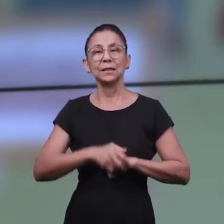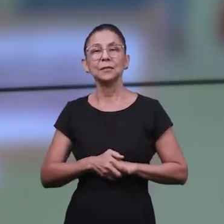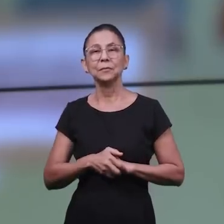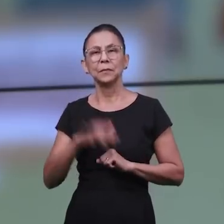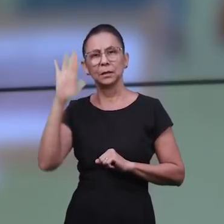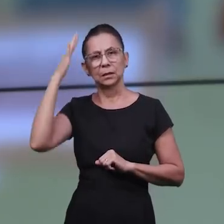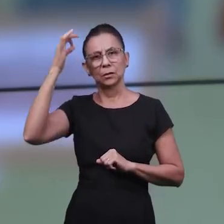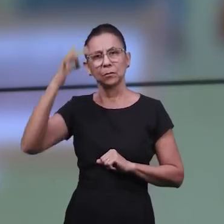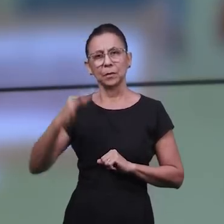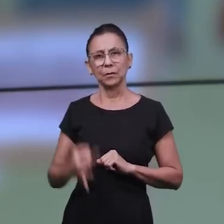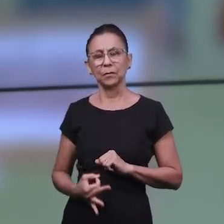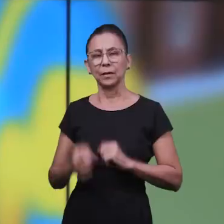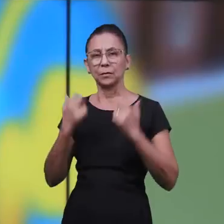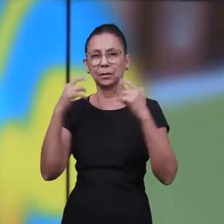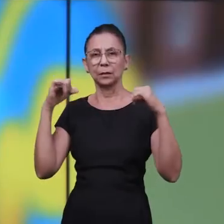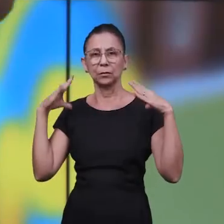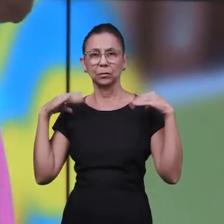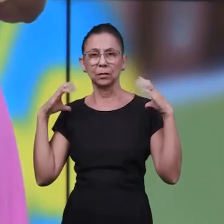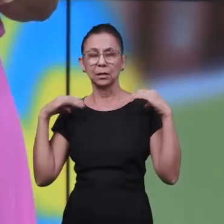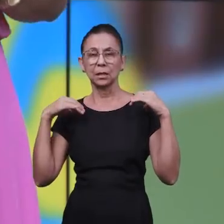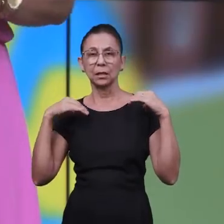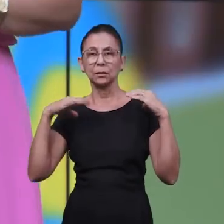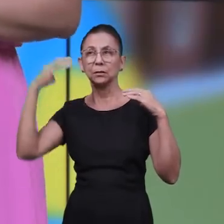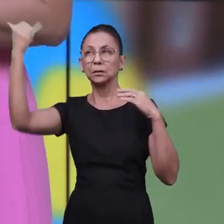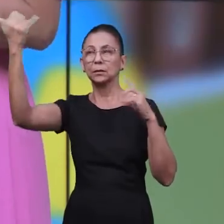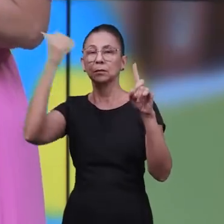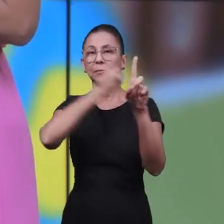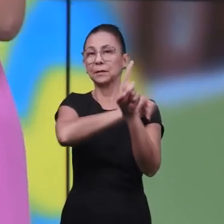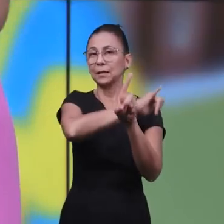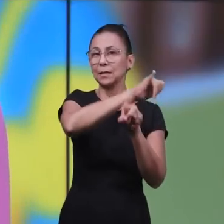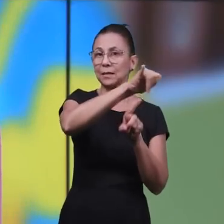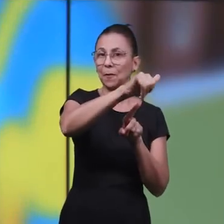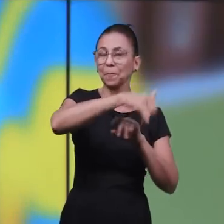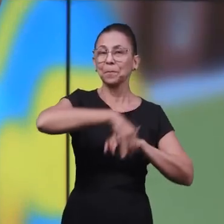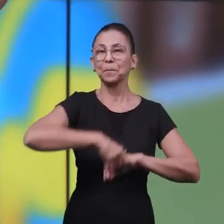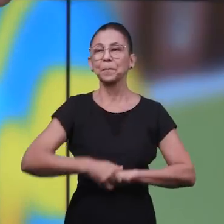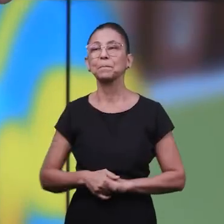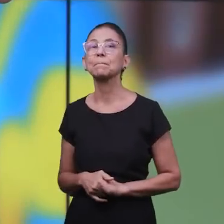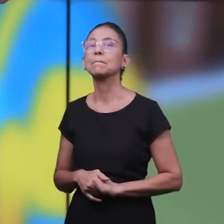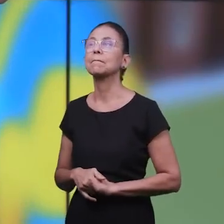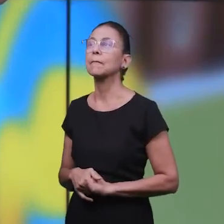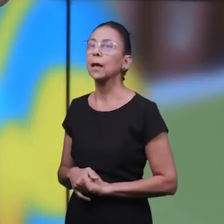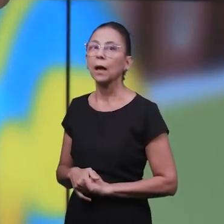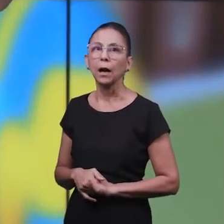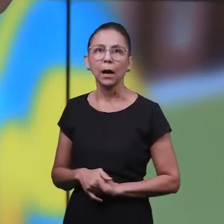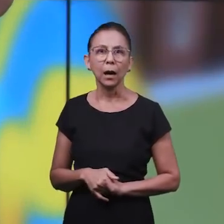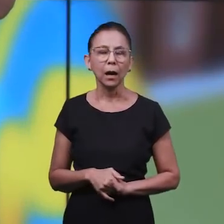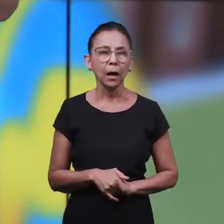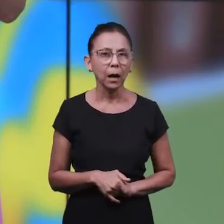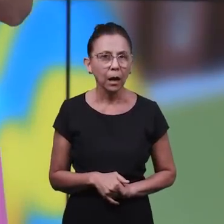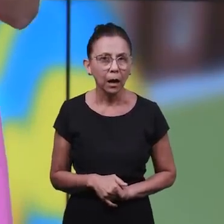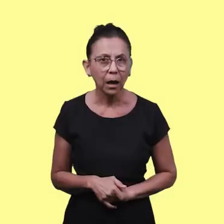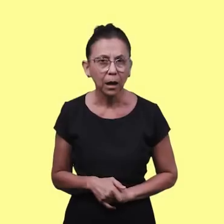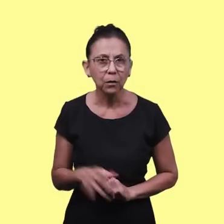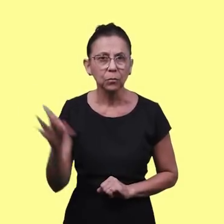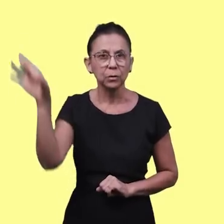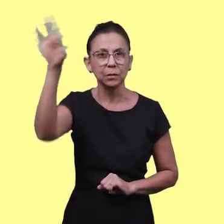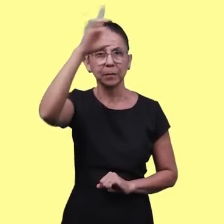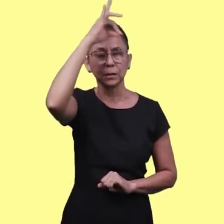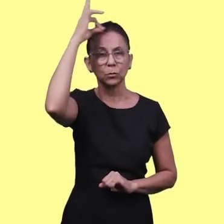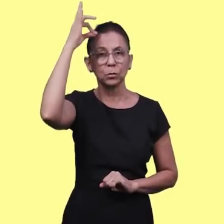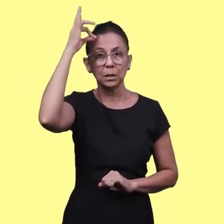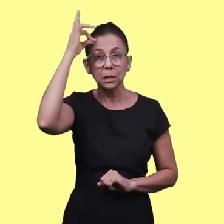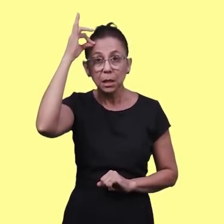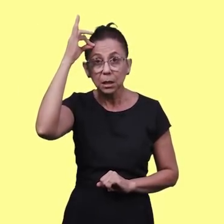e interpretação. Glória a Deus! E o Espírito Santo, ele tem usado com